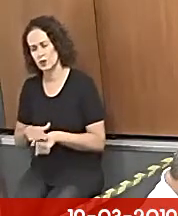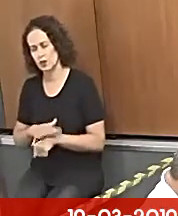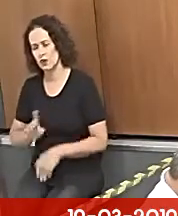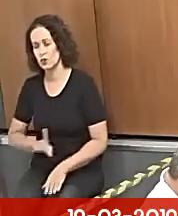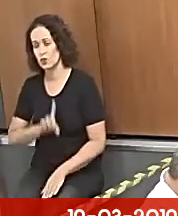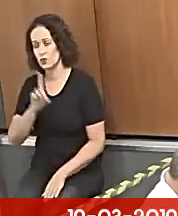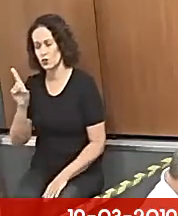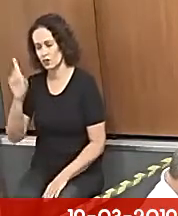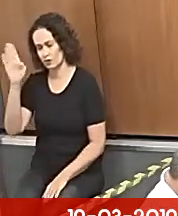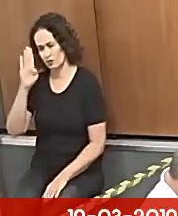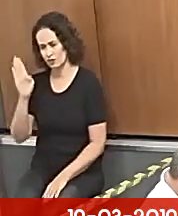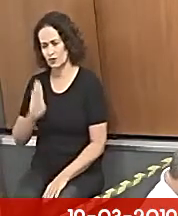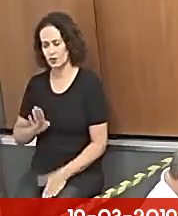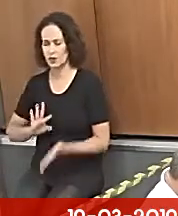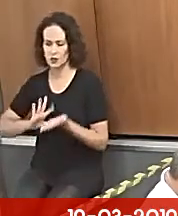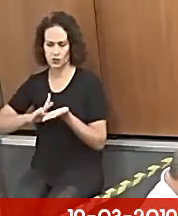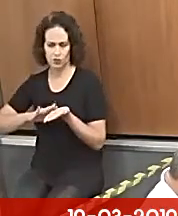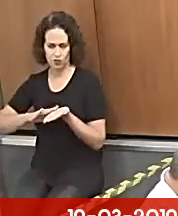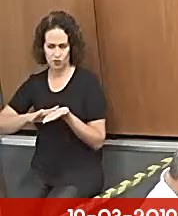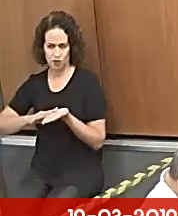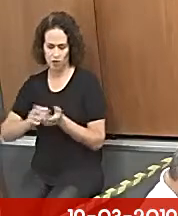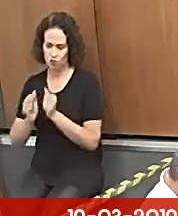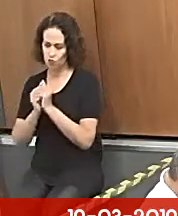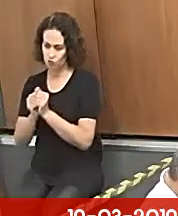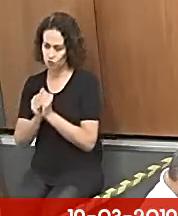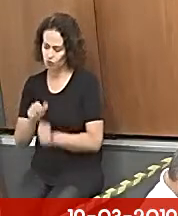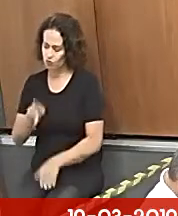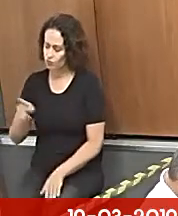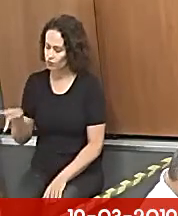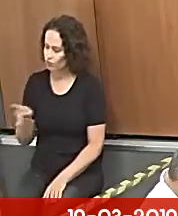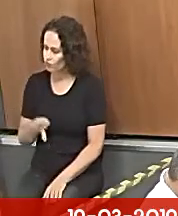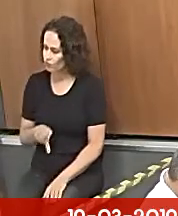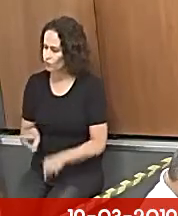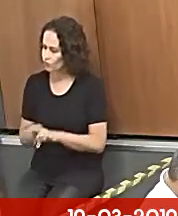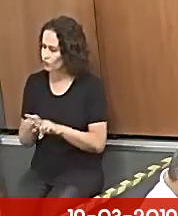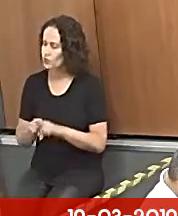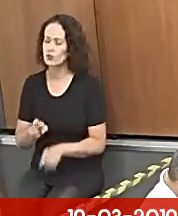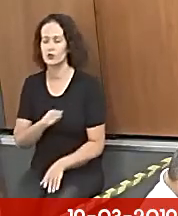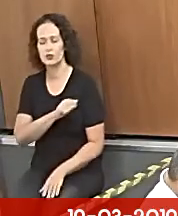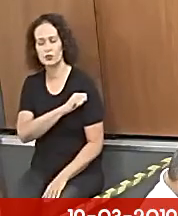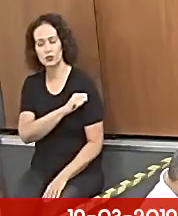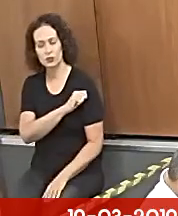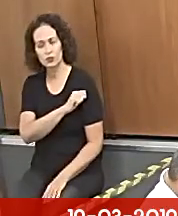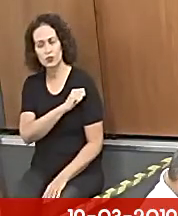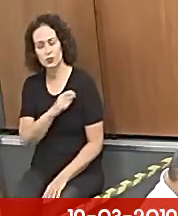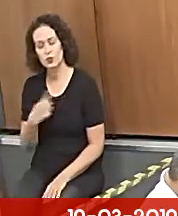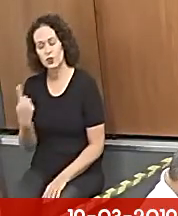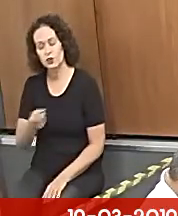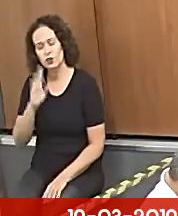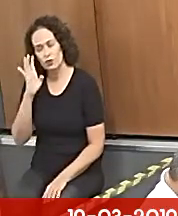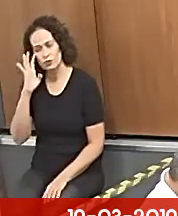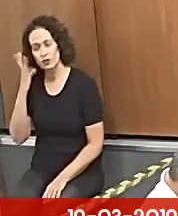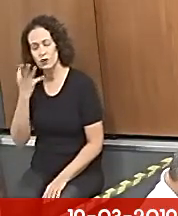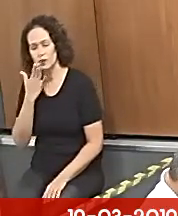nosso colegiado e junto com os nossos professores alunos é pra gente definiu qual vai ser como vai